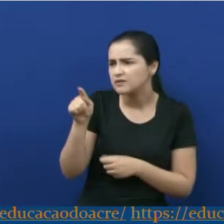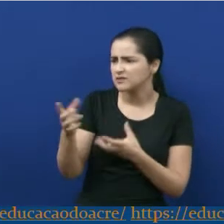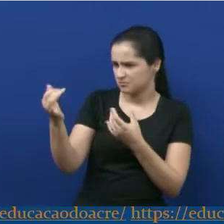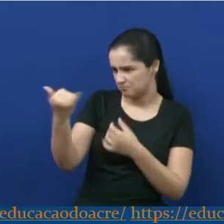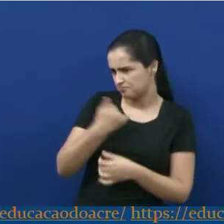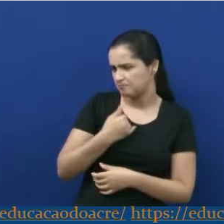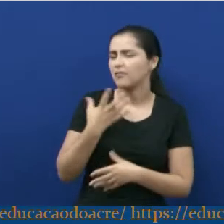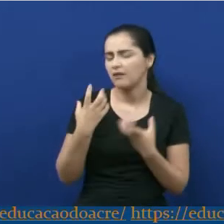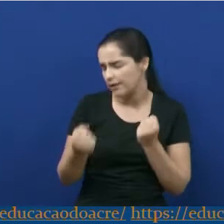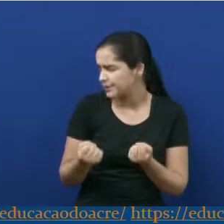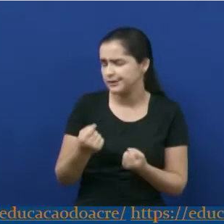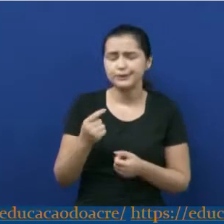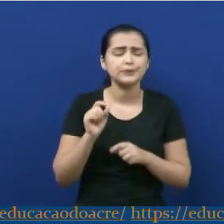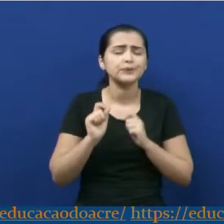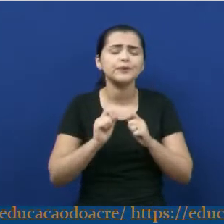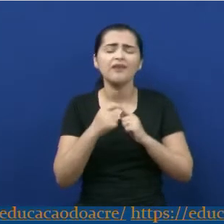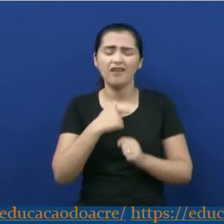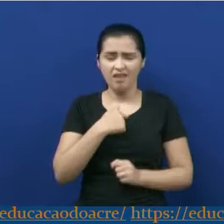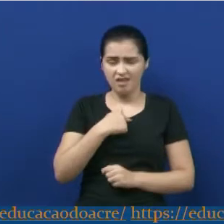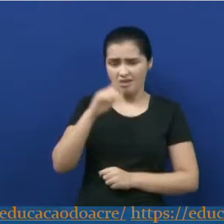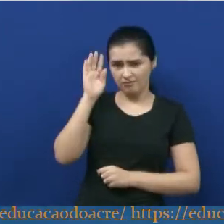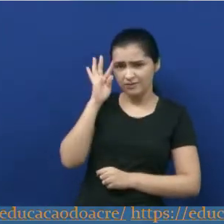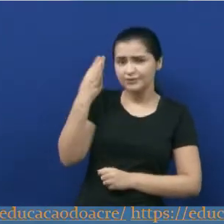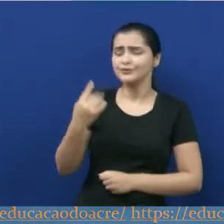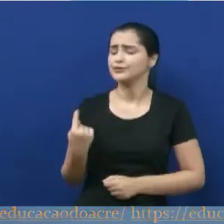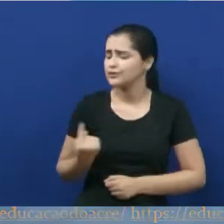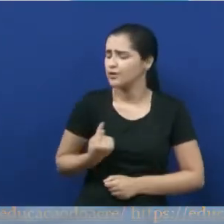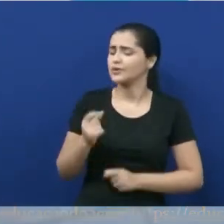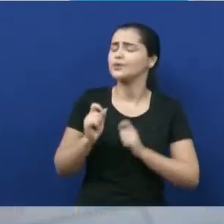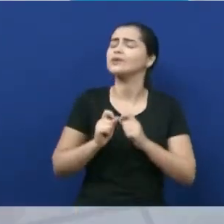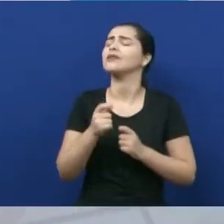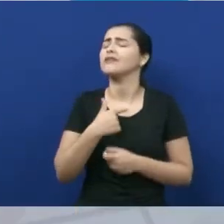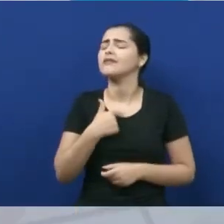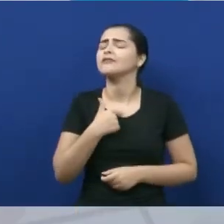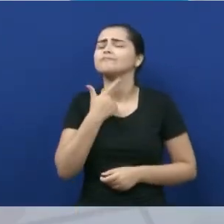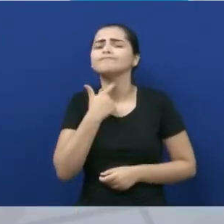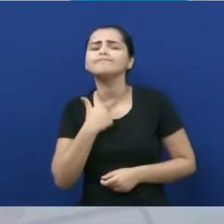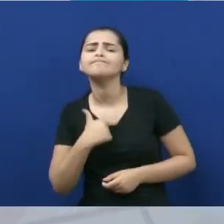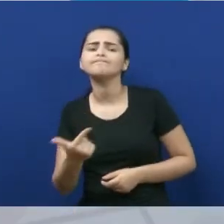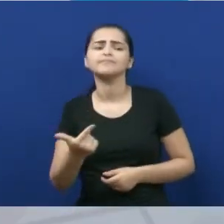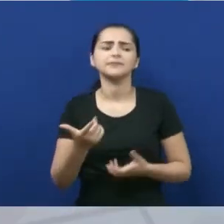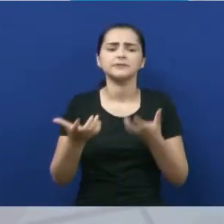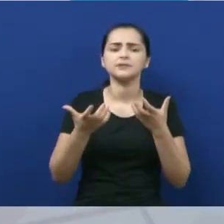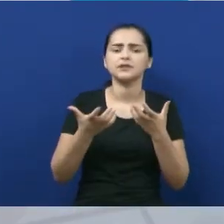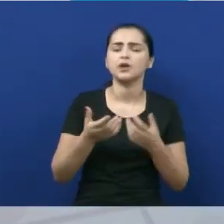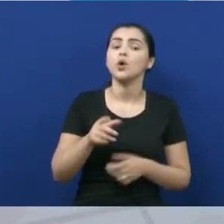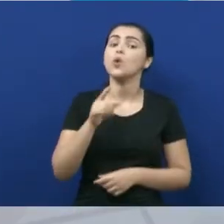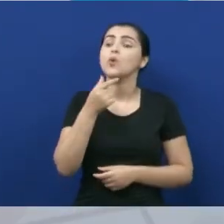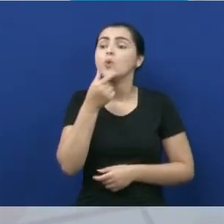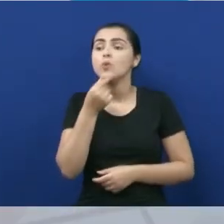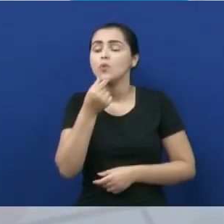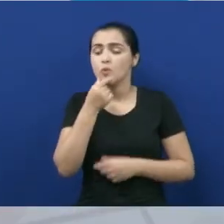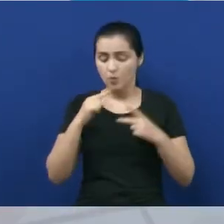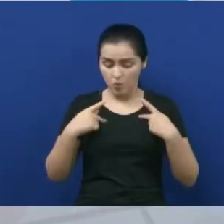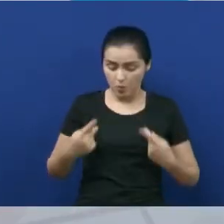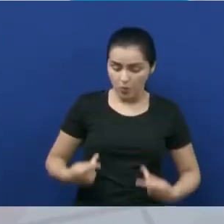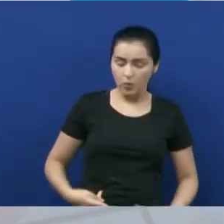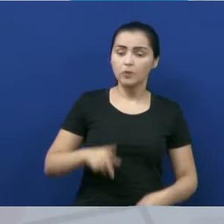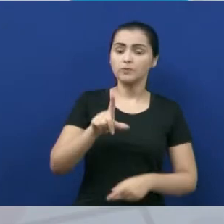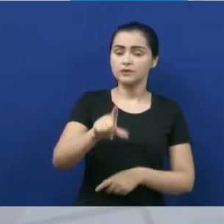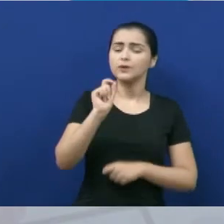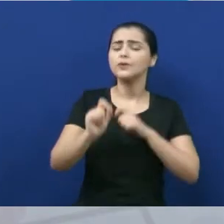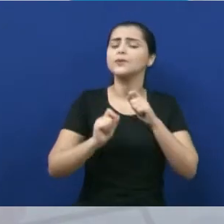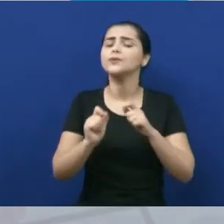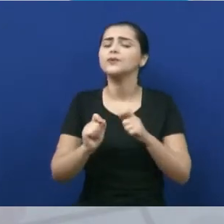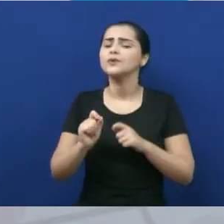do que eu mesma de e quem eu serei então um homem escolhe não escolher e aí vem a questão da